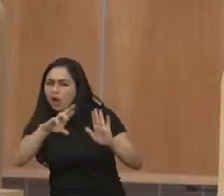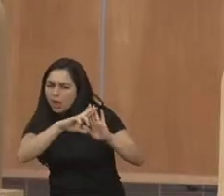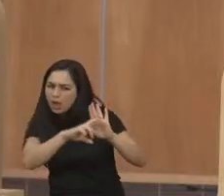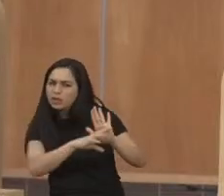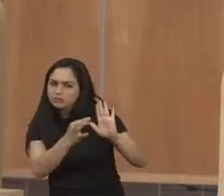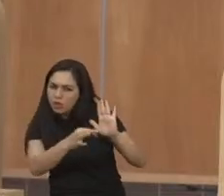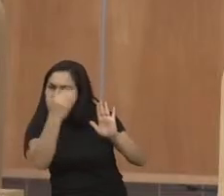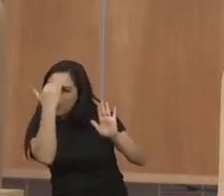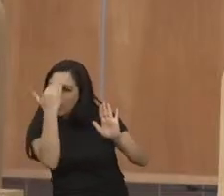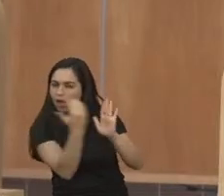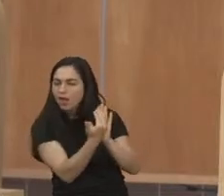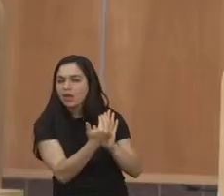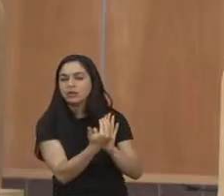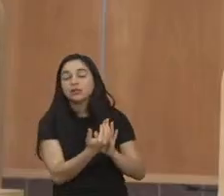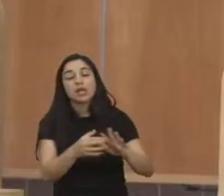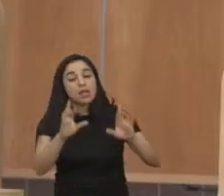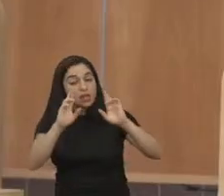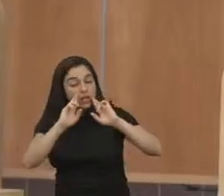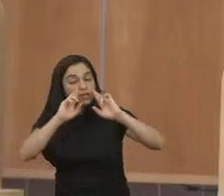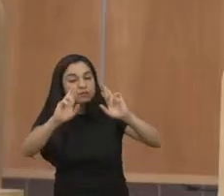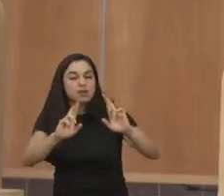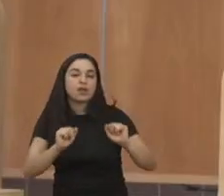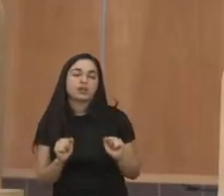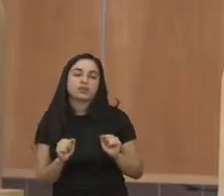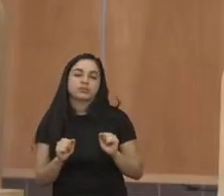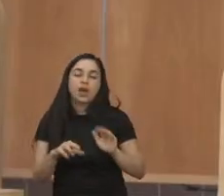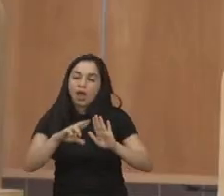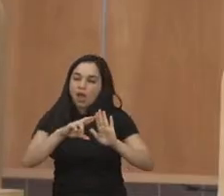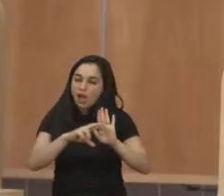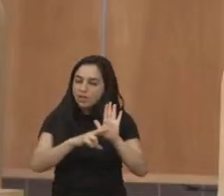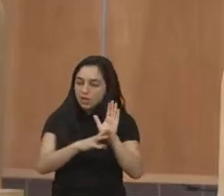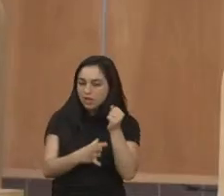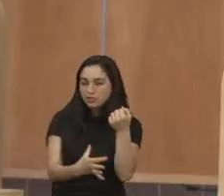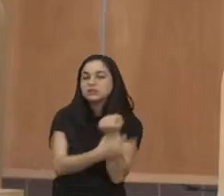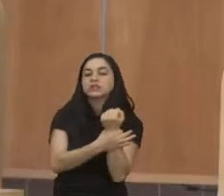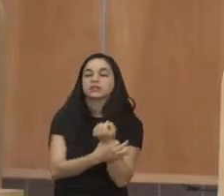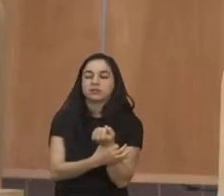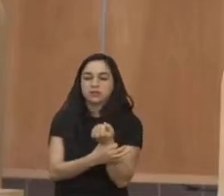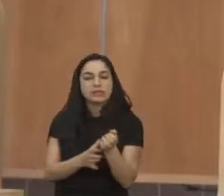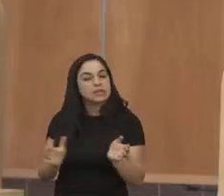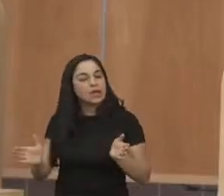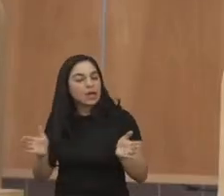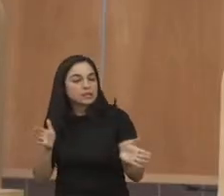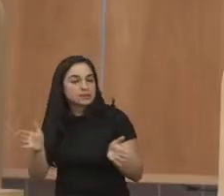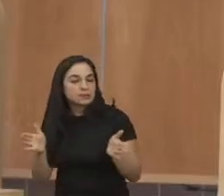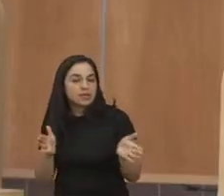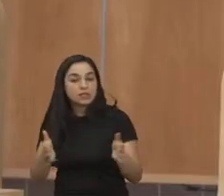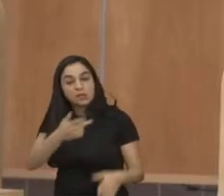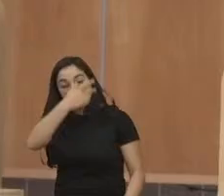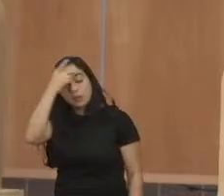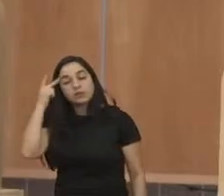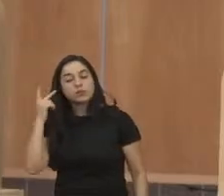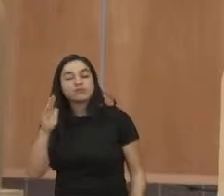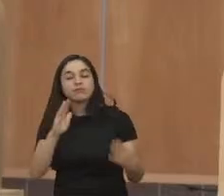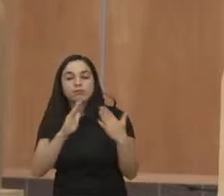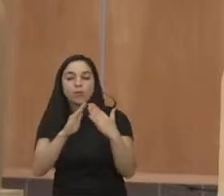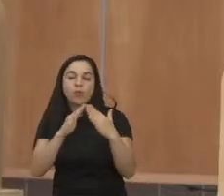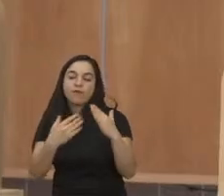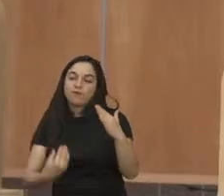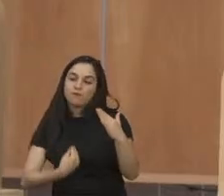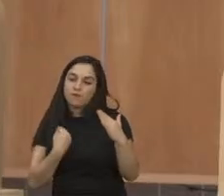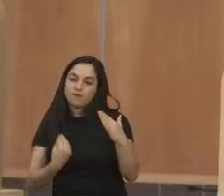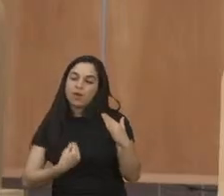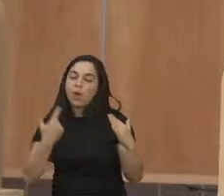mas está sendo respeitado também as normas de segurança, acessibilidade, para que as pessoas tenham condições de morar no local, que elas tenham